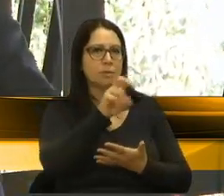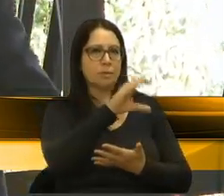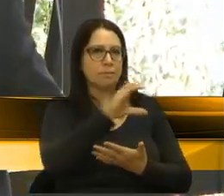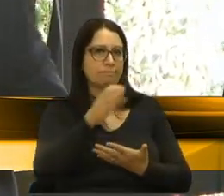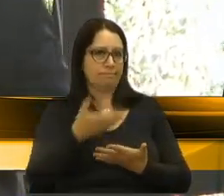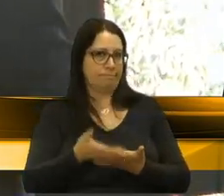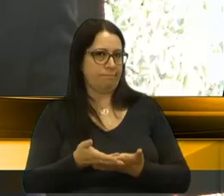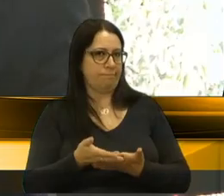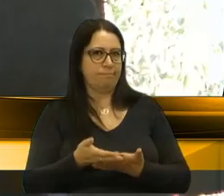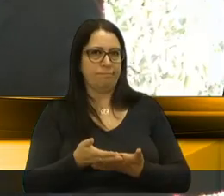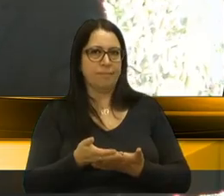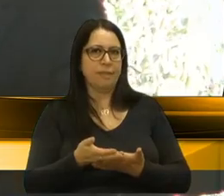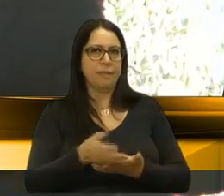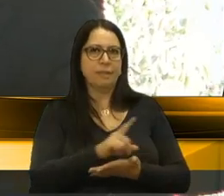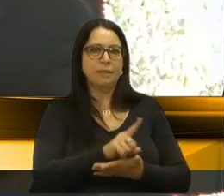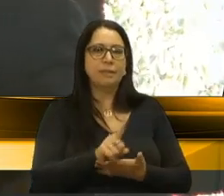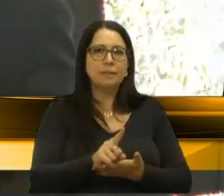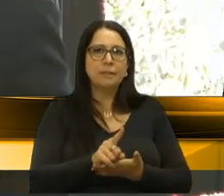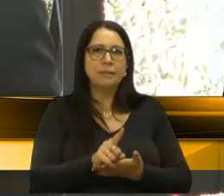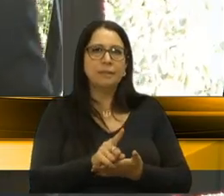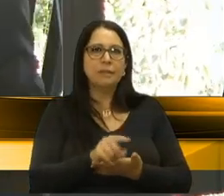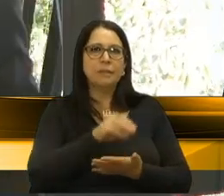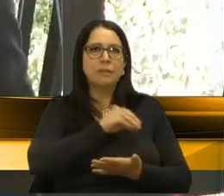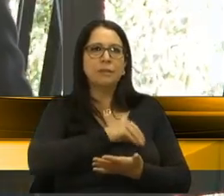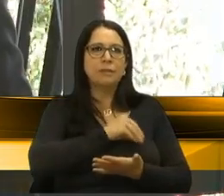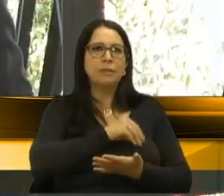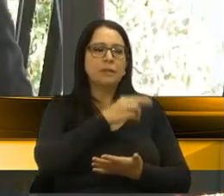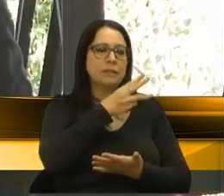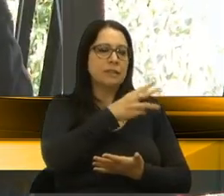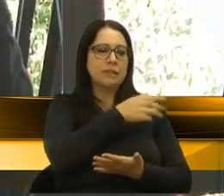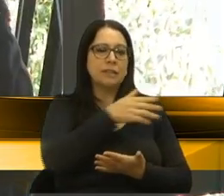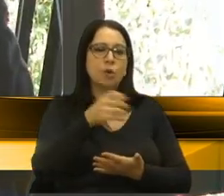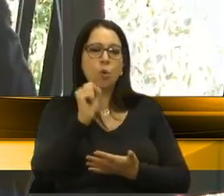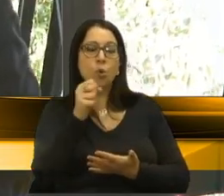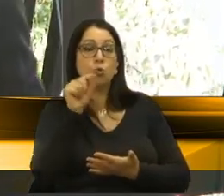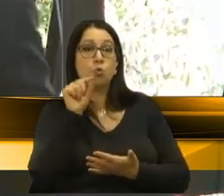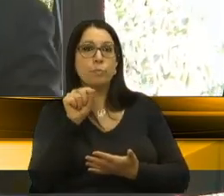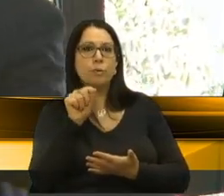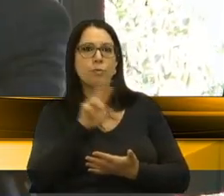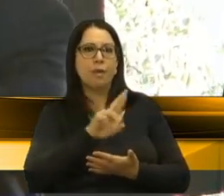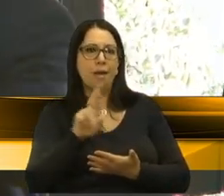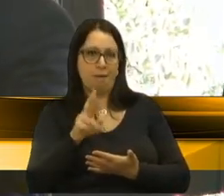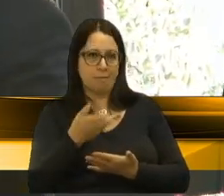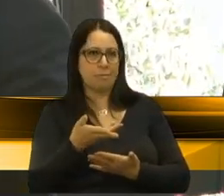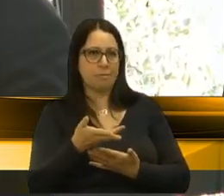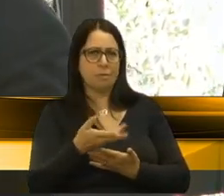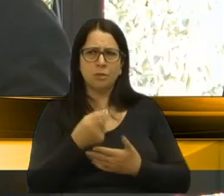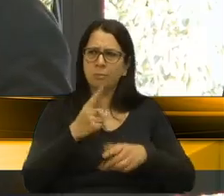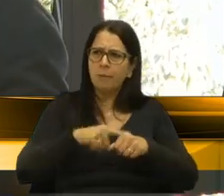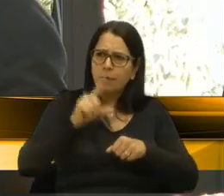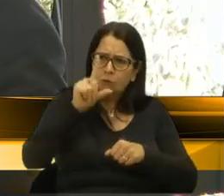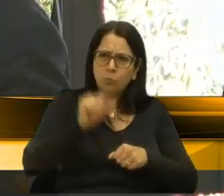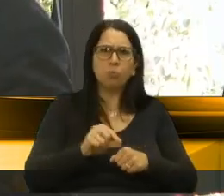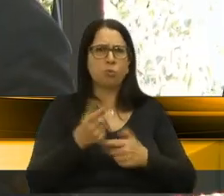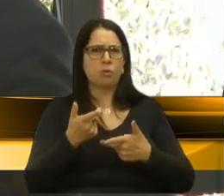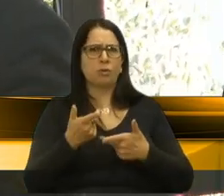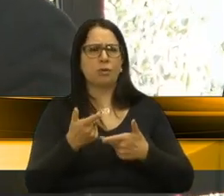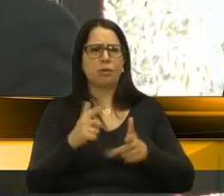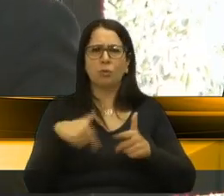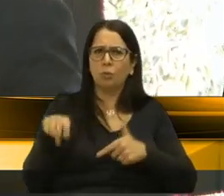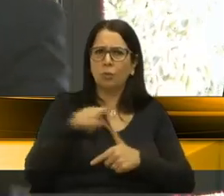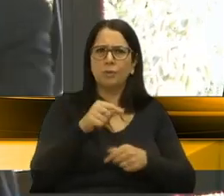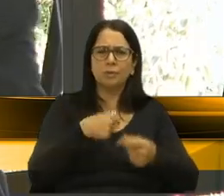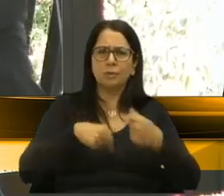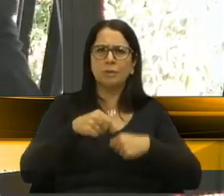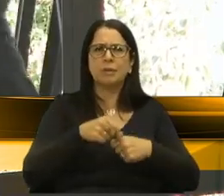Olha, com salários de 3 a 8 mil reais. No momento que tem que diminuir o tamanho do município,